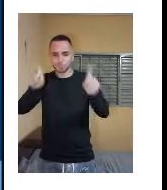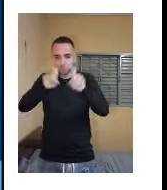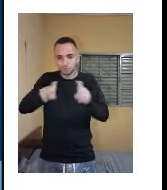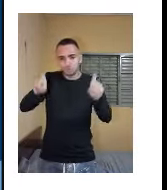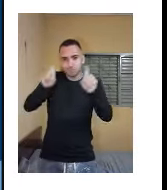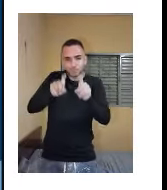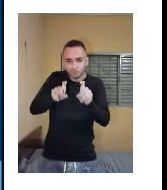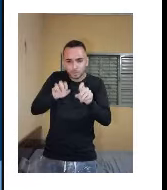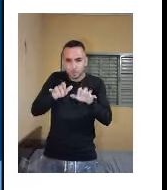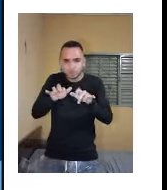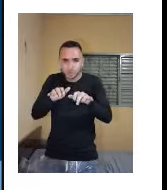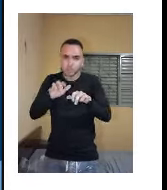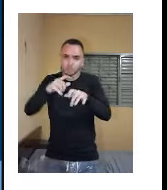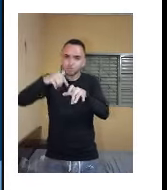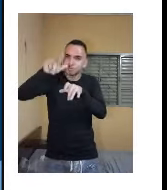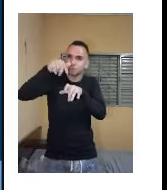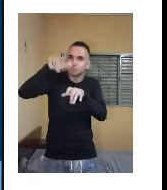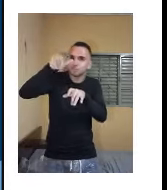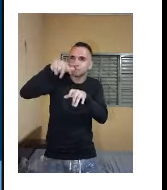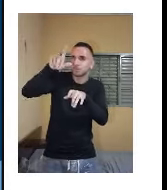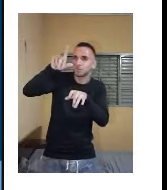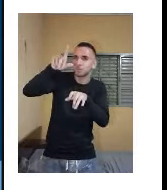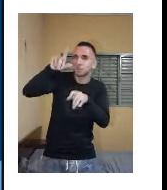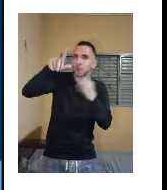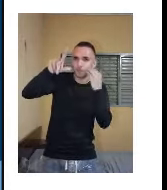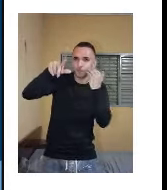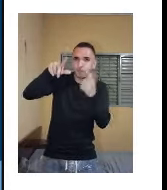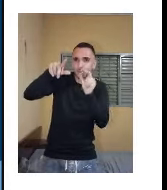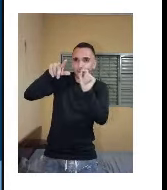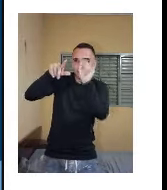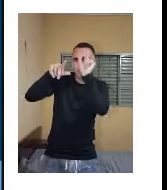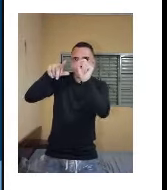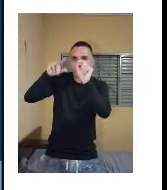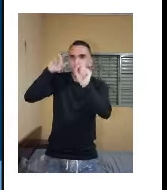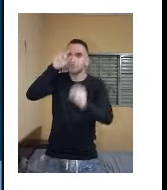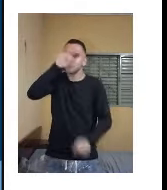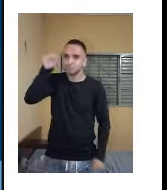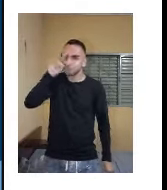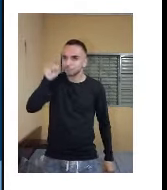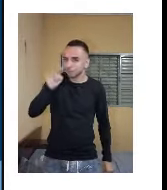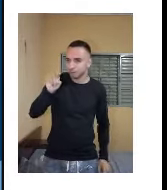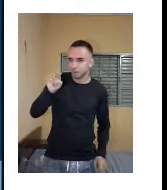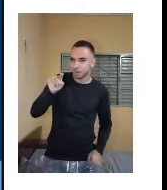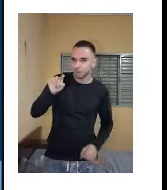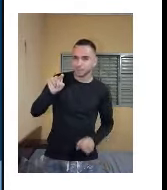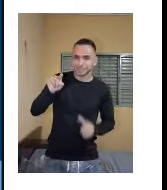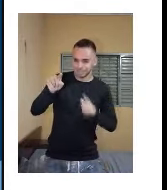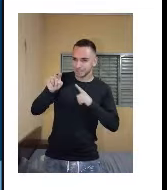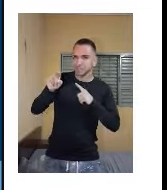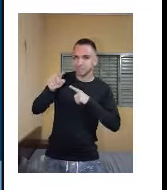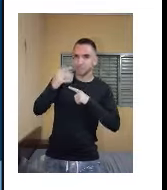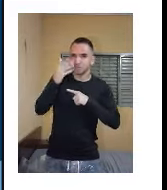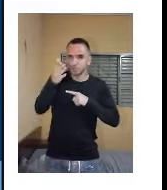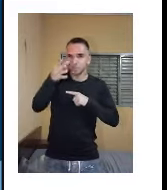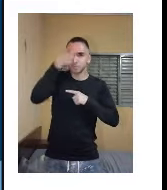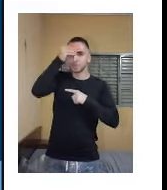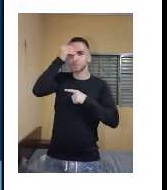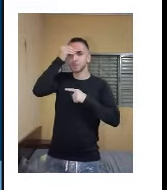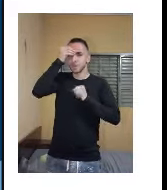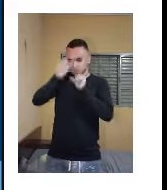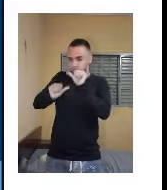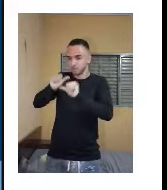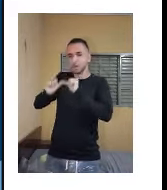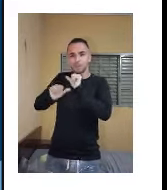já está afetando todas as regiões da Terra de diferentes maneiras, né? Não só